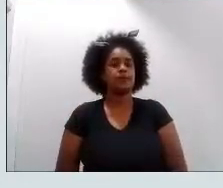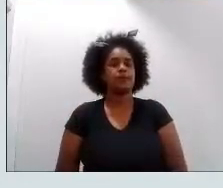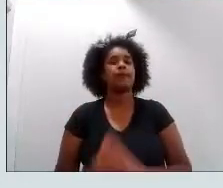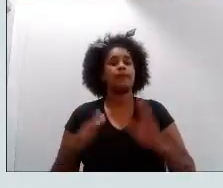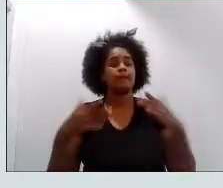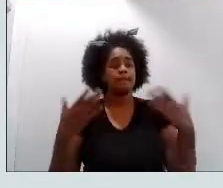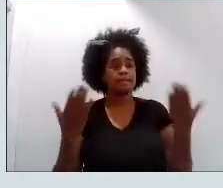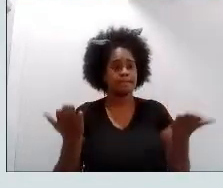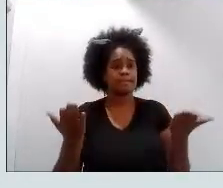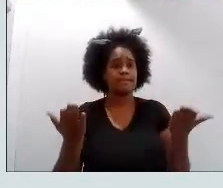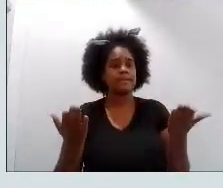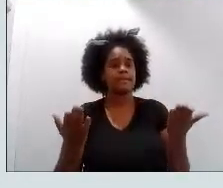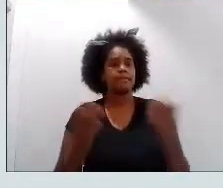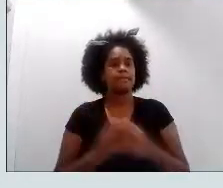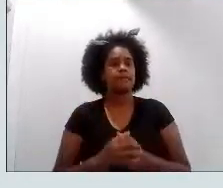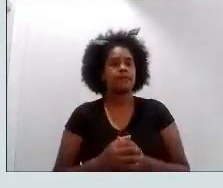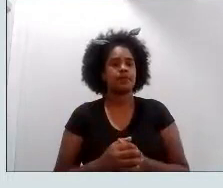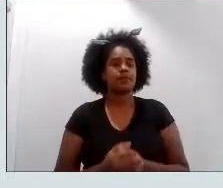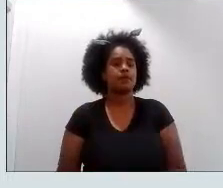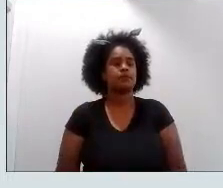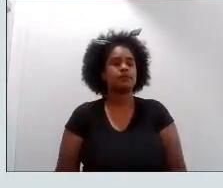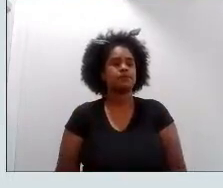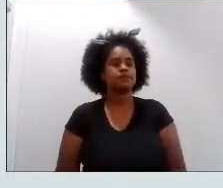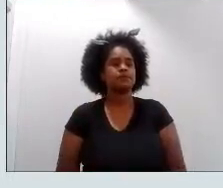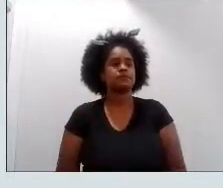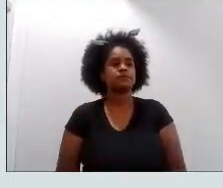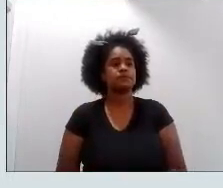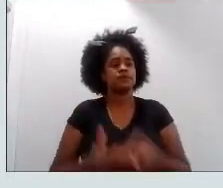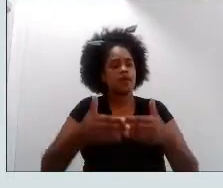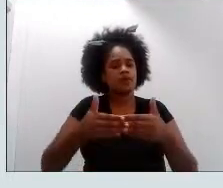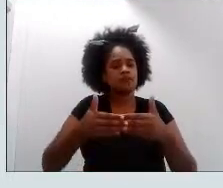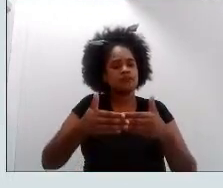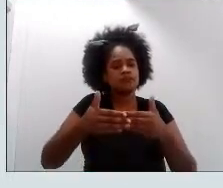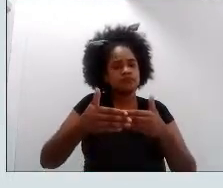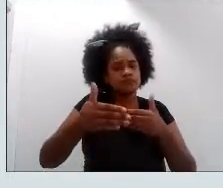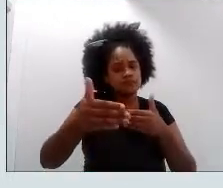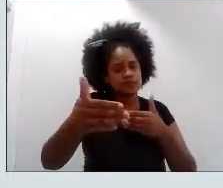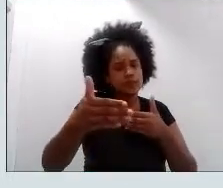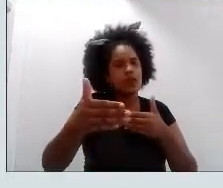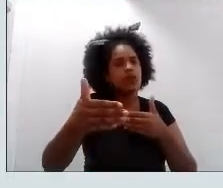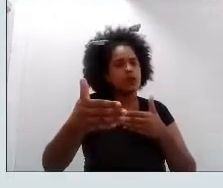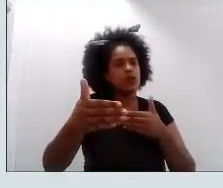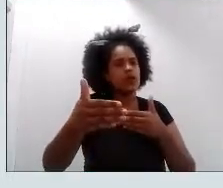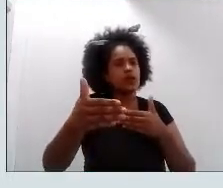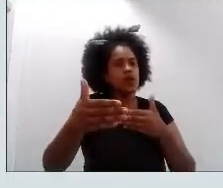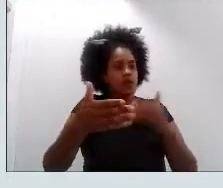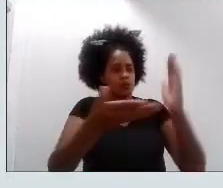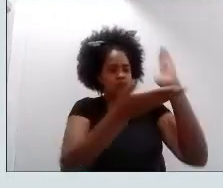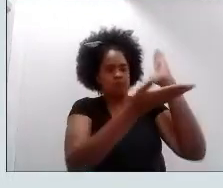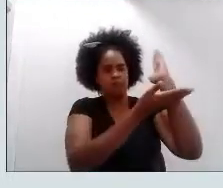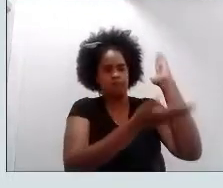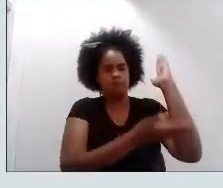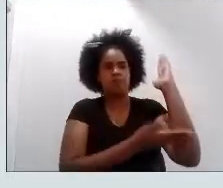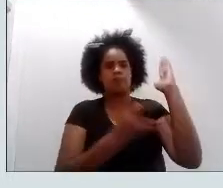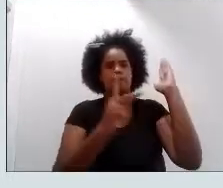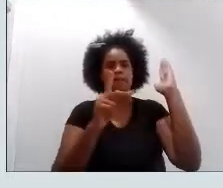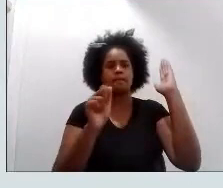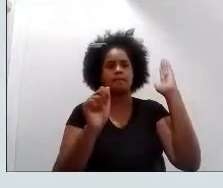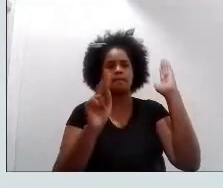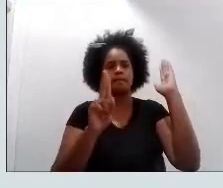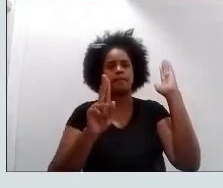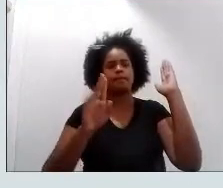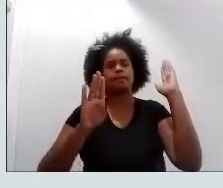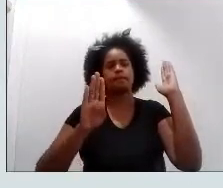Depois, quando vai surgindo essa ampliação da extração do pau-brasil, eles